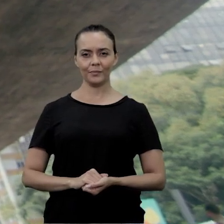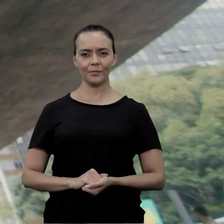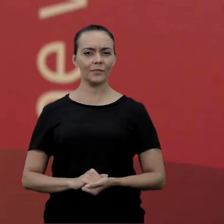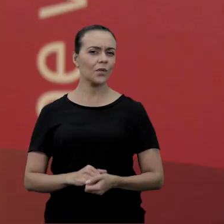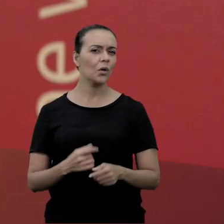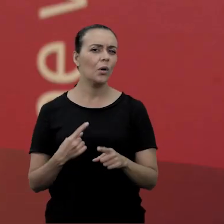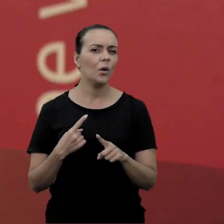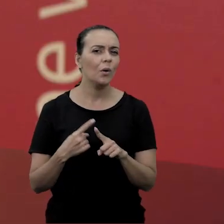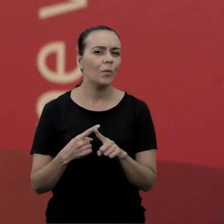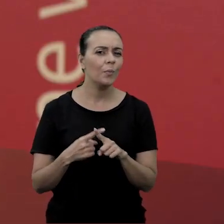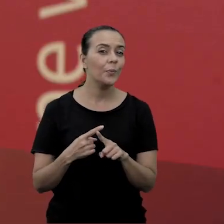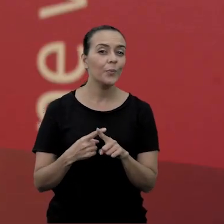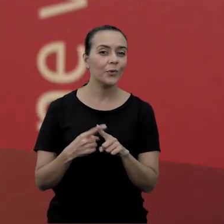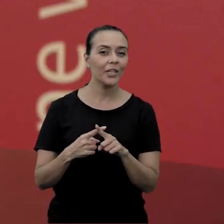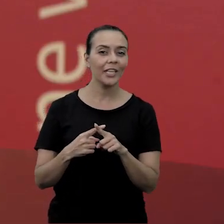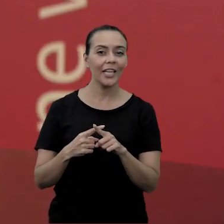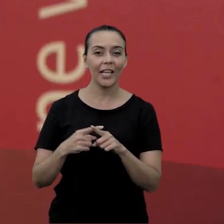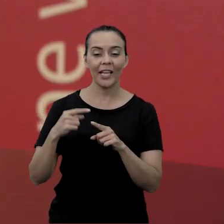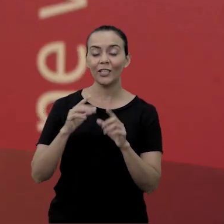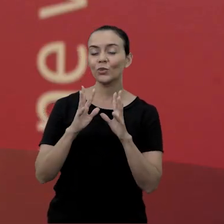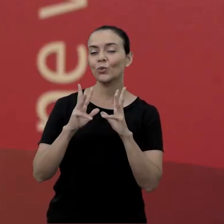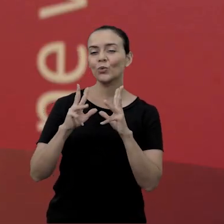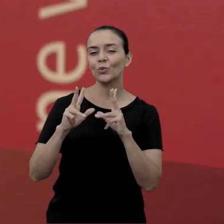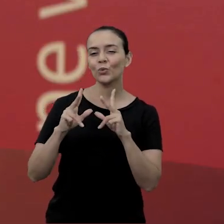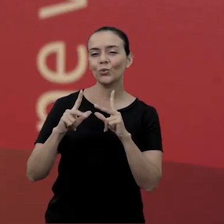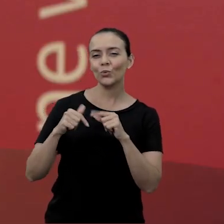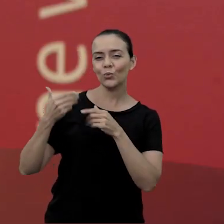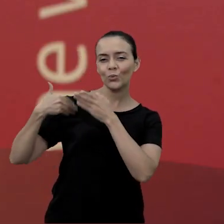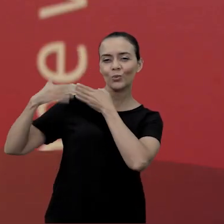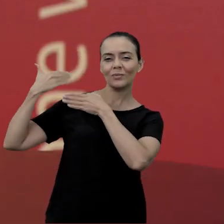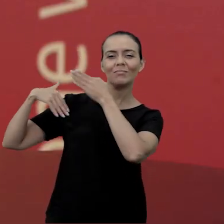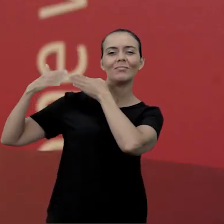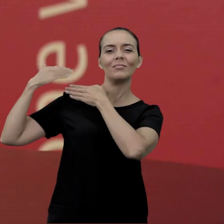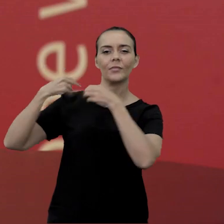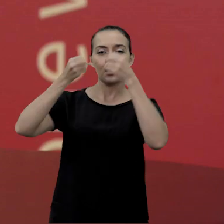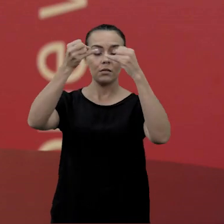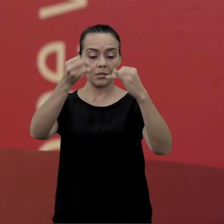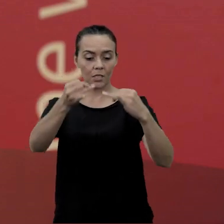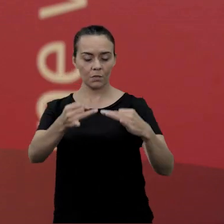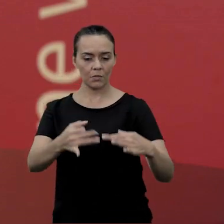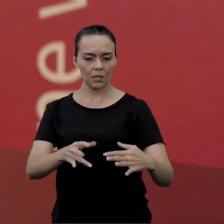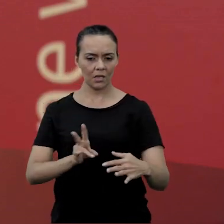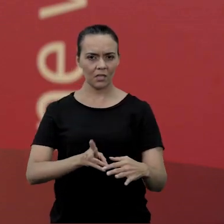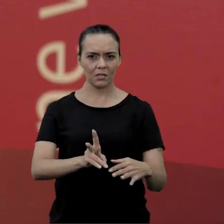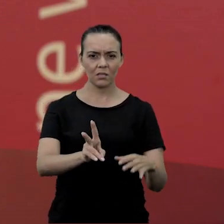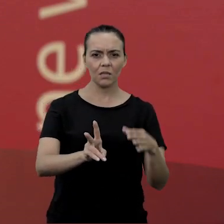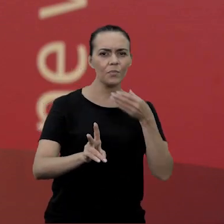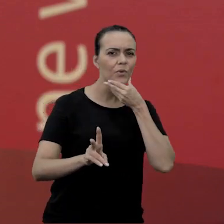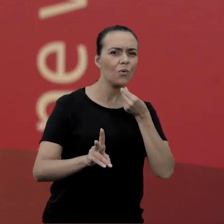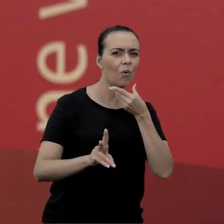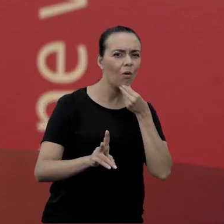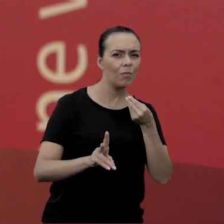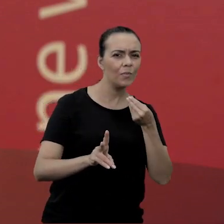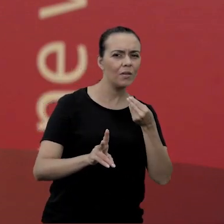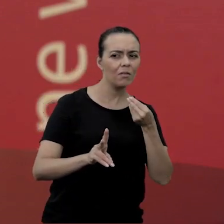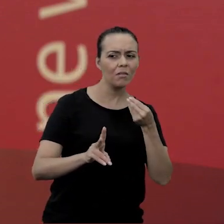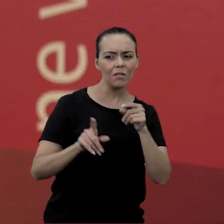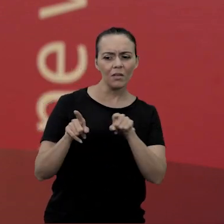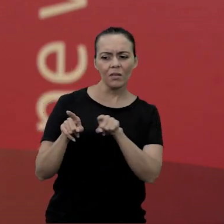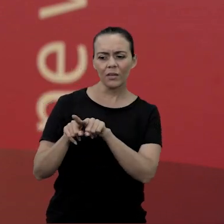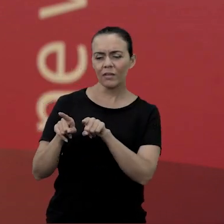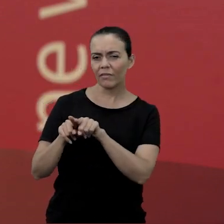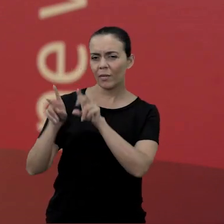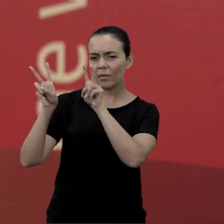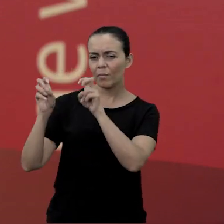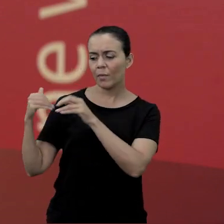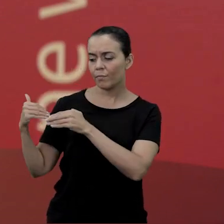Porque as narrativas heróicas são narrativas masculinas e as narrativas de processo são narrativas femininas? Eu me pergunto isso e eu